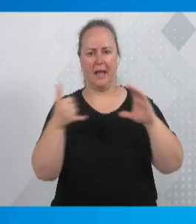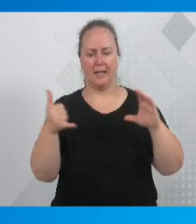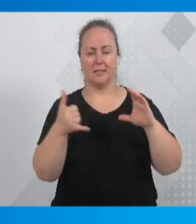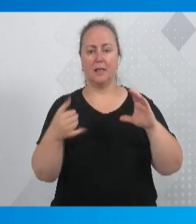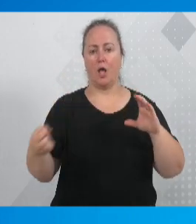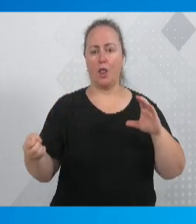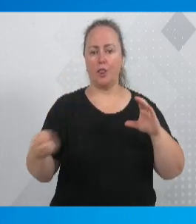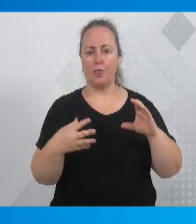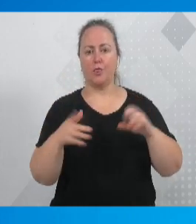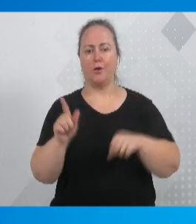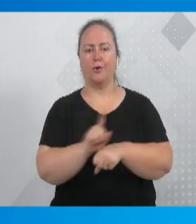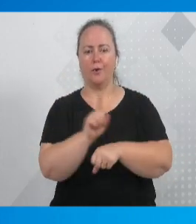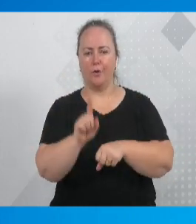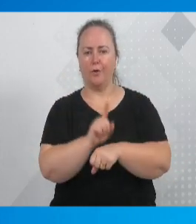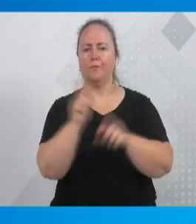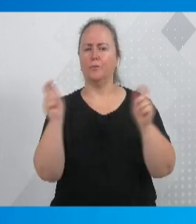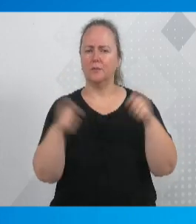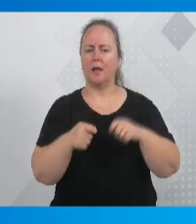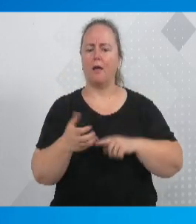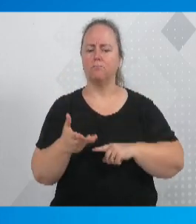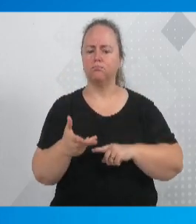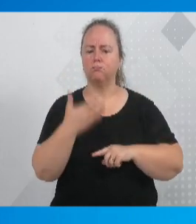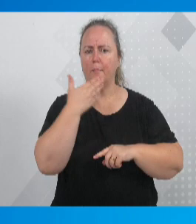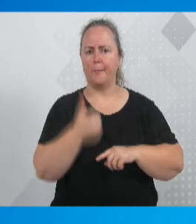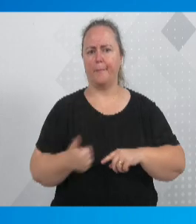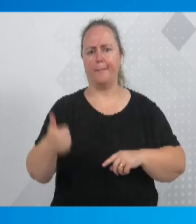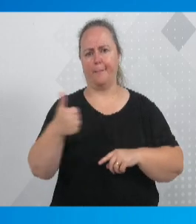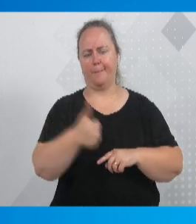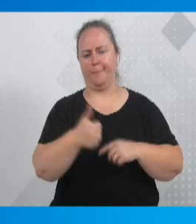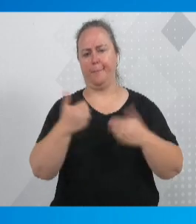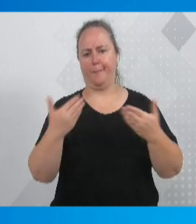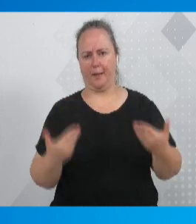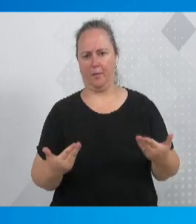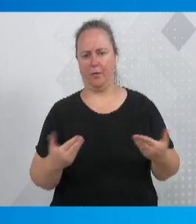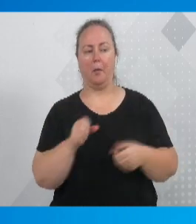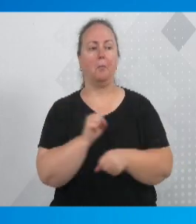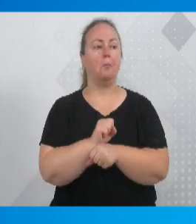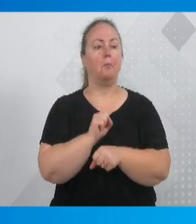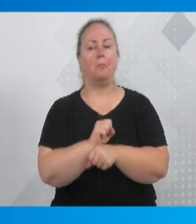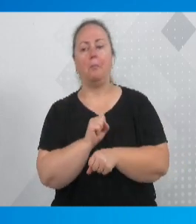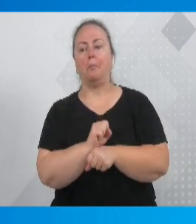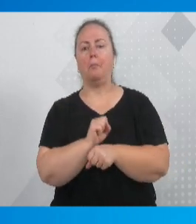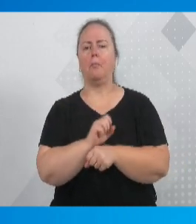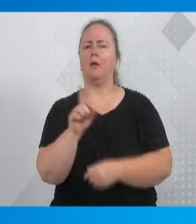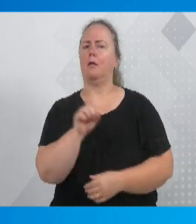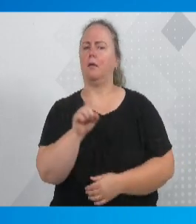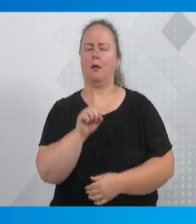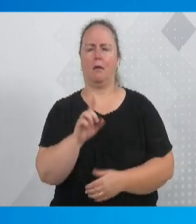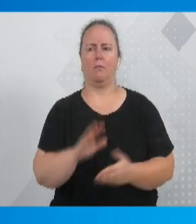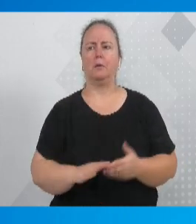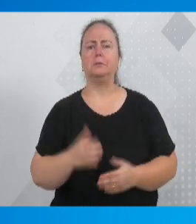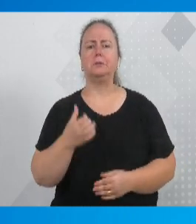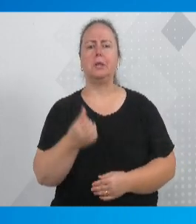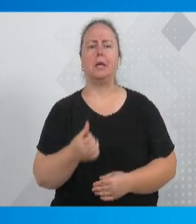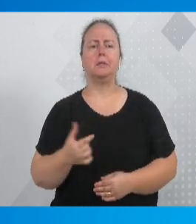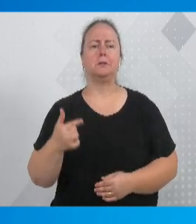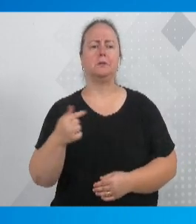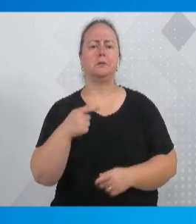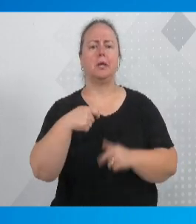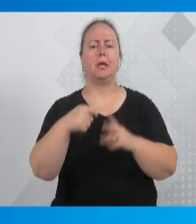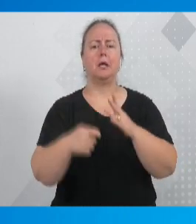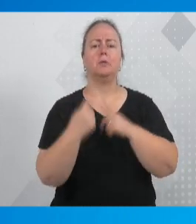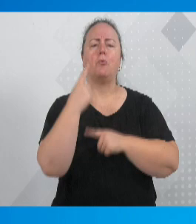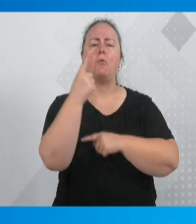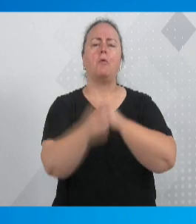gestor que ele possa agilizar porque eh não pode não podemos esperar para fazer uma troca de posse se 7 meses ou um ano ali